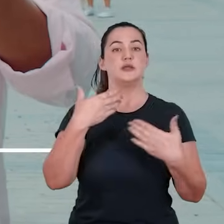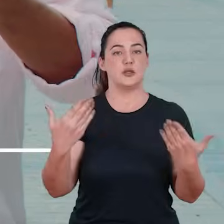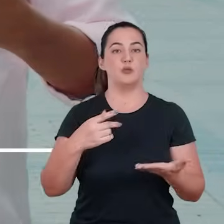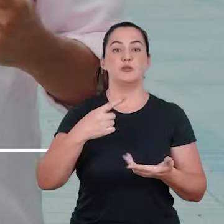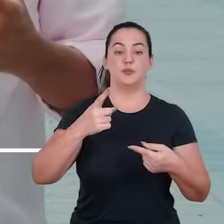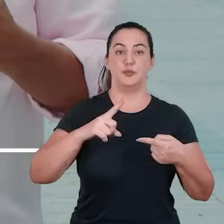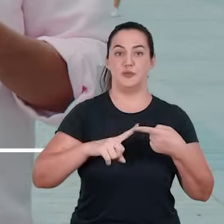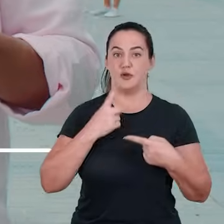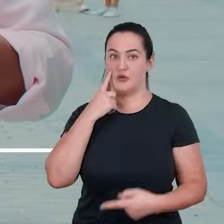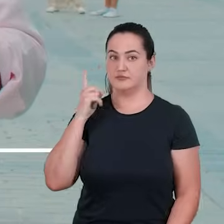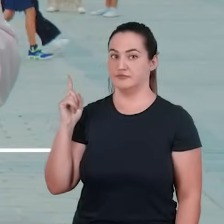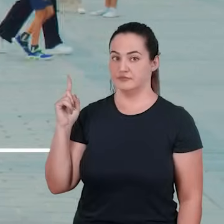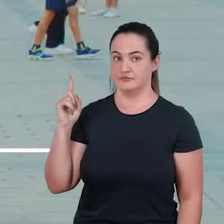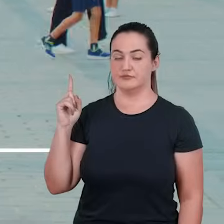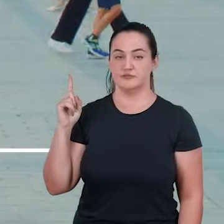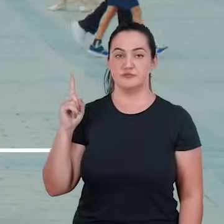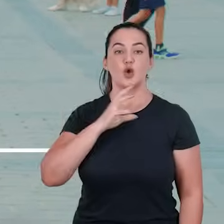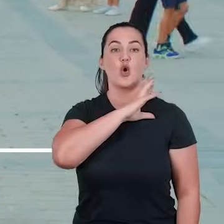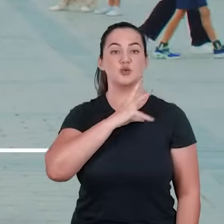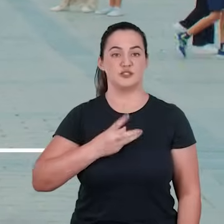Constantino. Depois você tem no ano